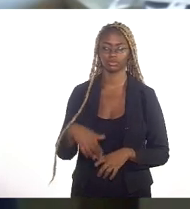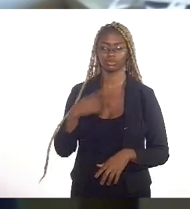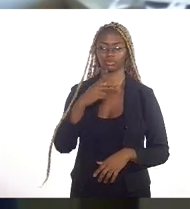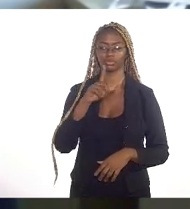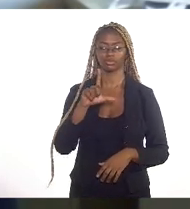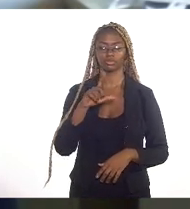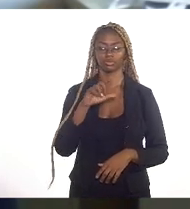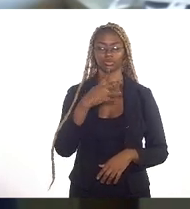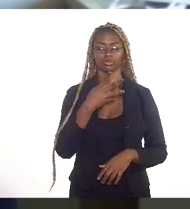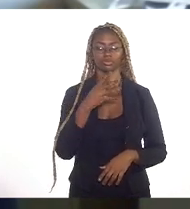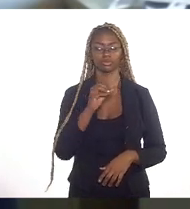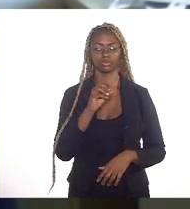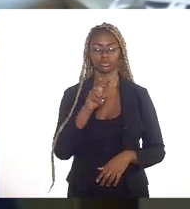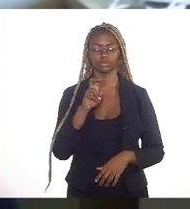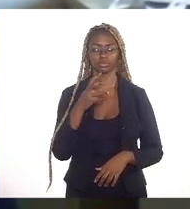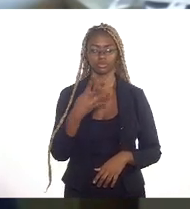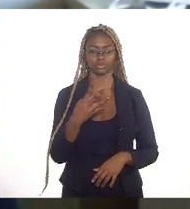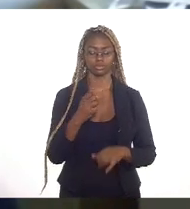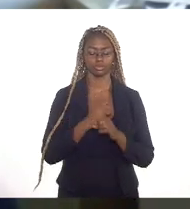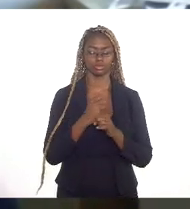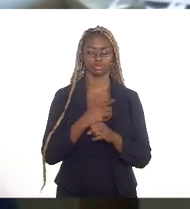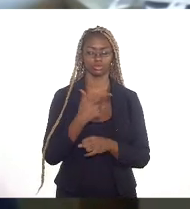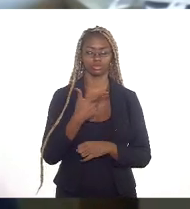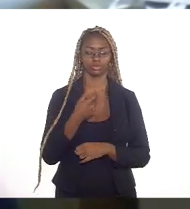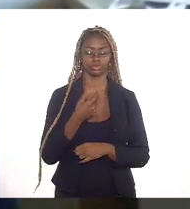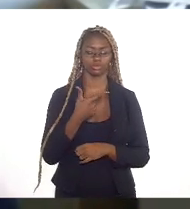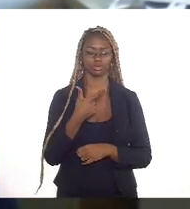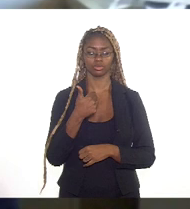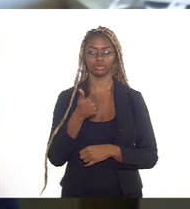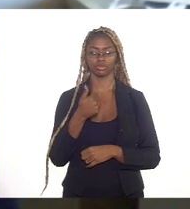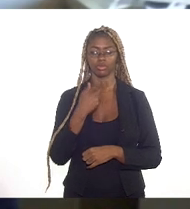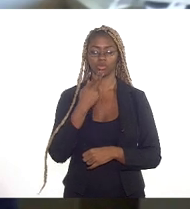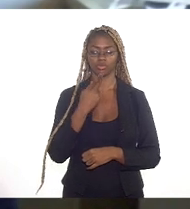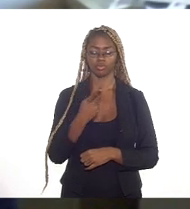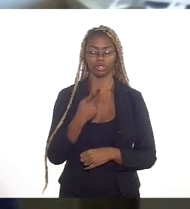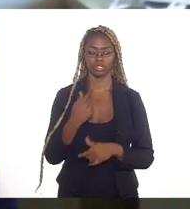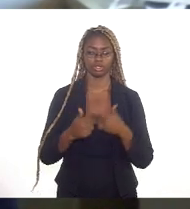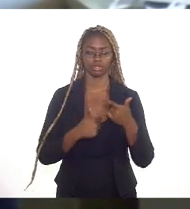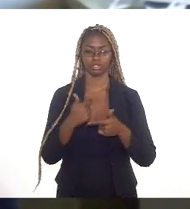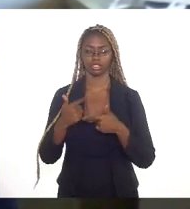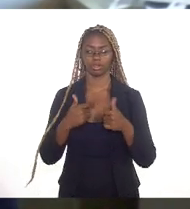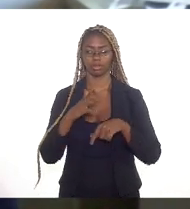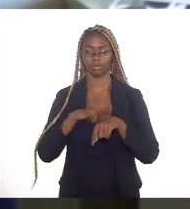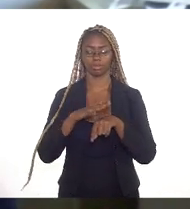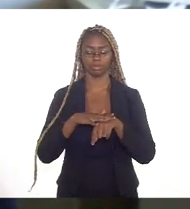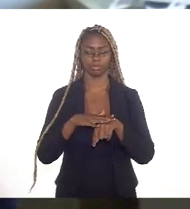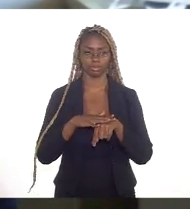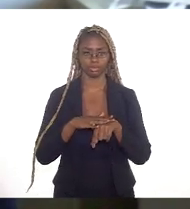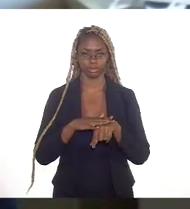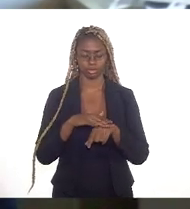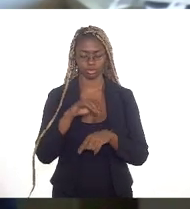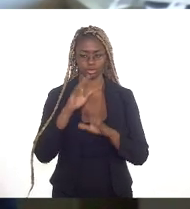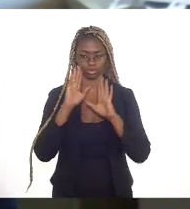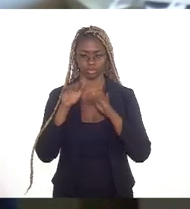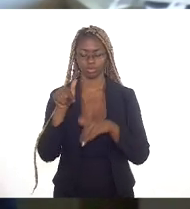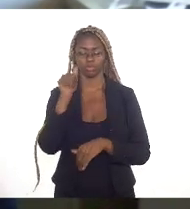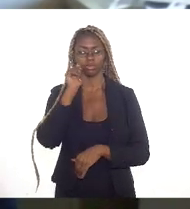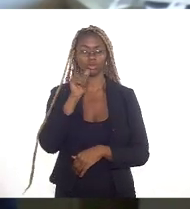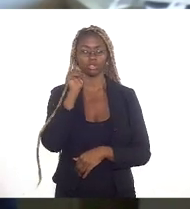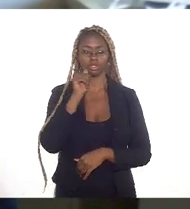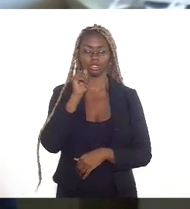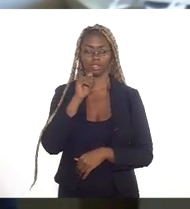4054 de 21 dispõe sobre estímulo ao empreendedorismo feminino no âmbito do Estado do Rio de Janeiro. O parecer